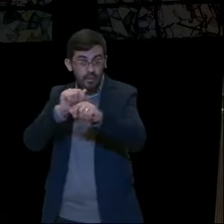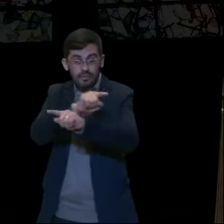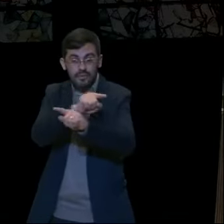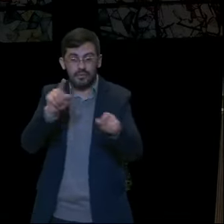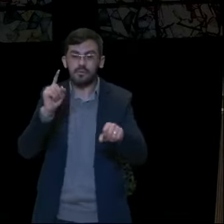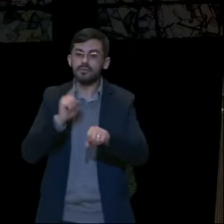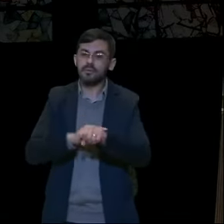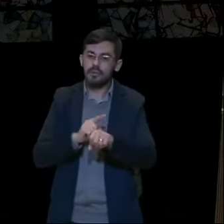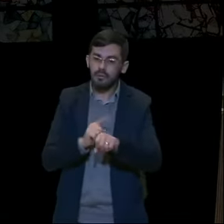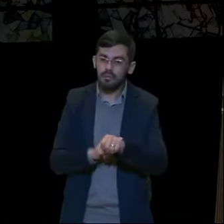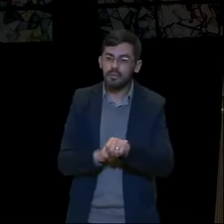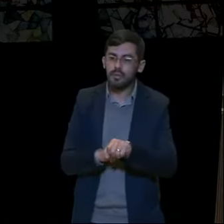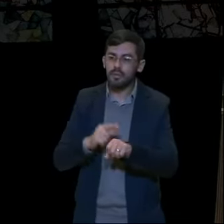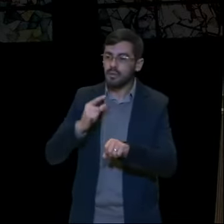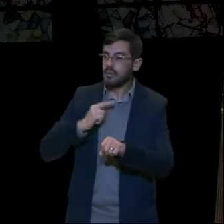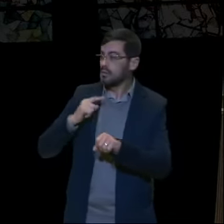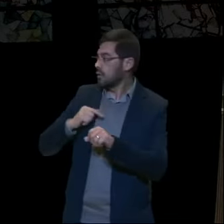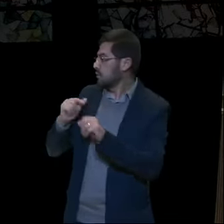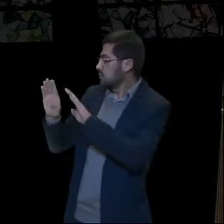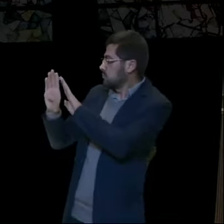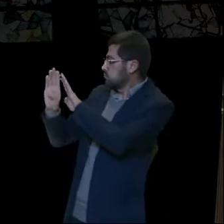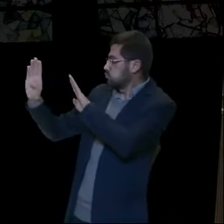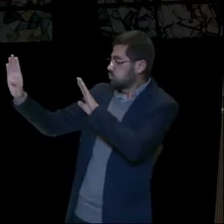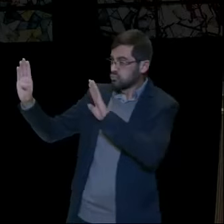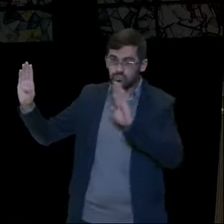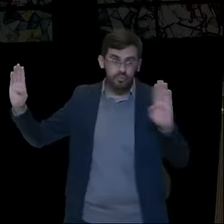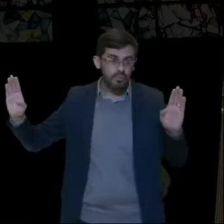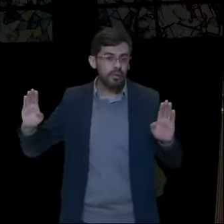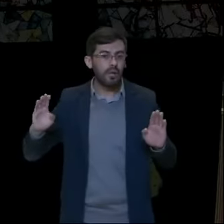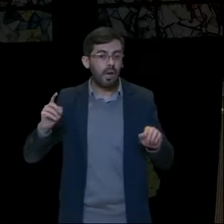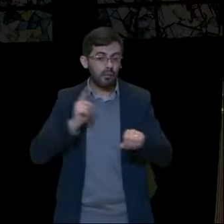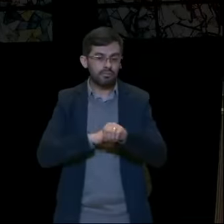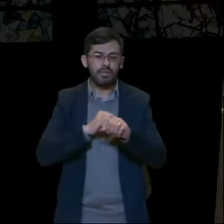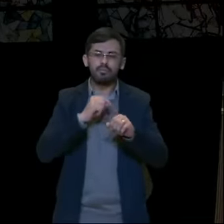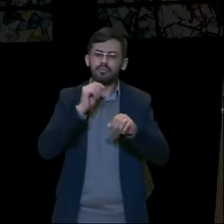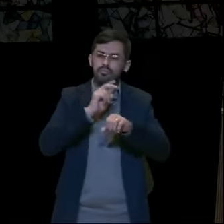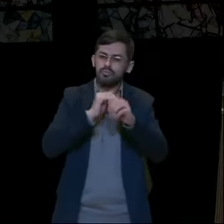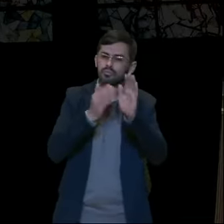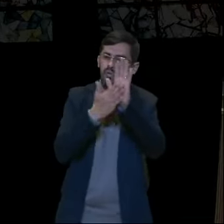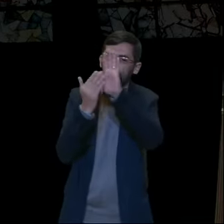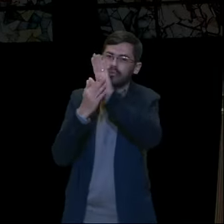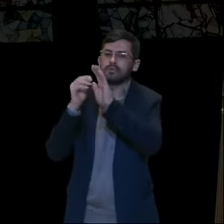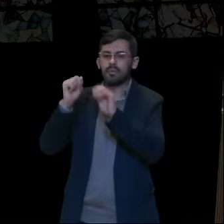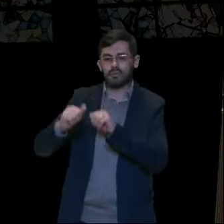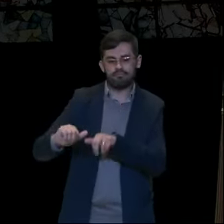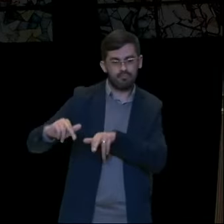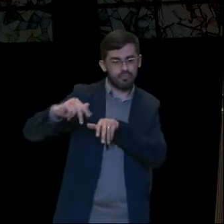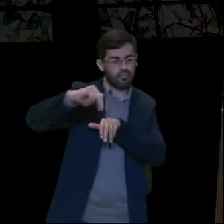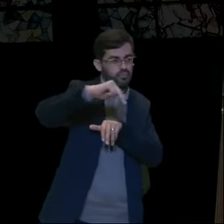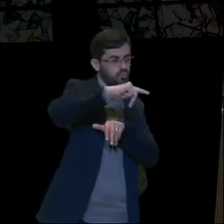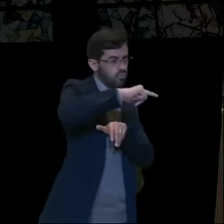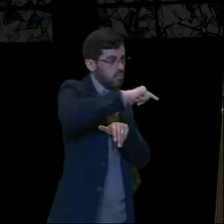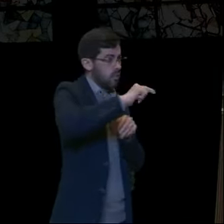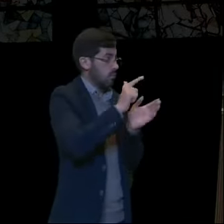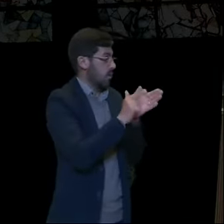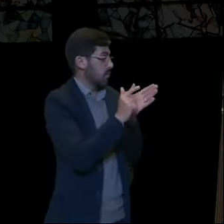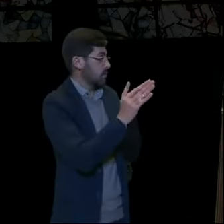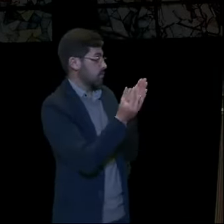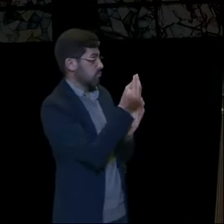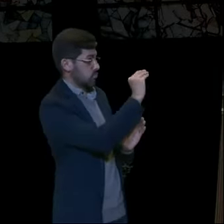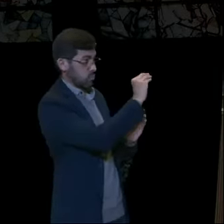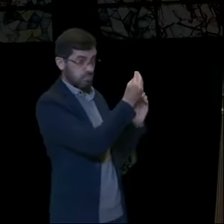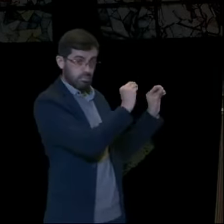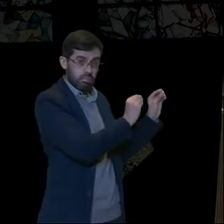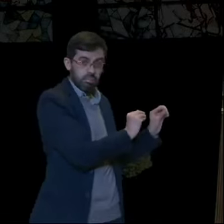Nós vamos ter os biombos aqui na frente. E que nesse momento, durante essa música, você possa vir, colocar esse post-it em um